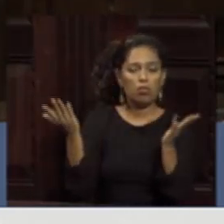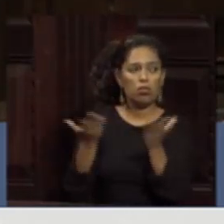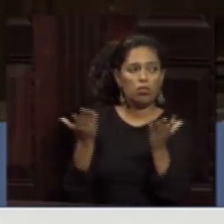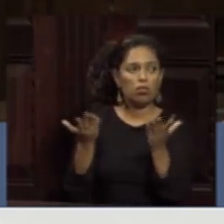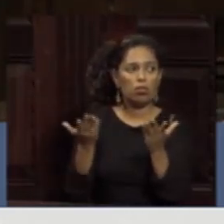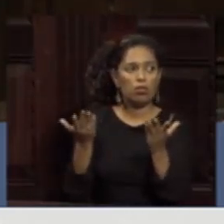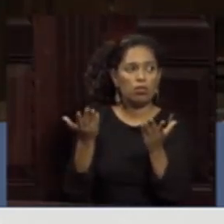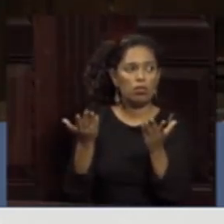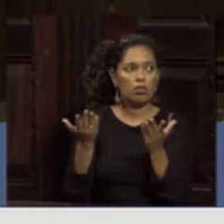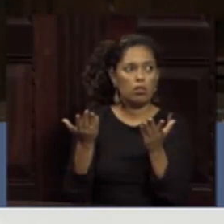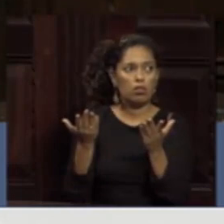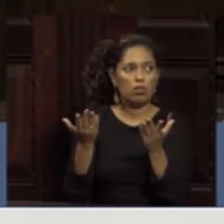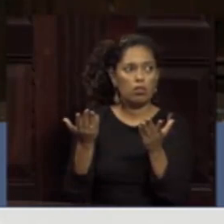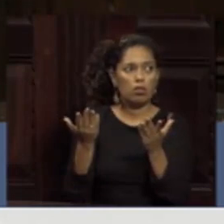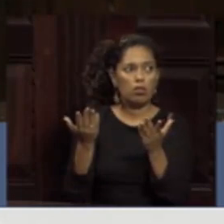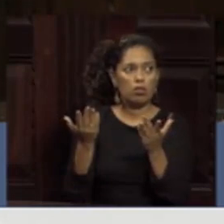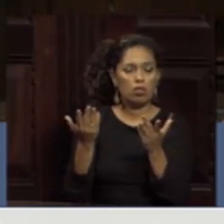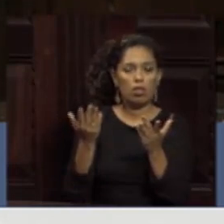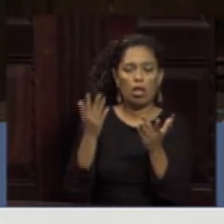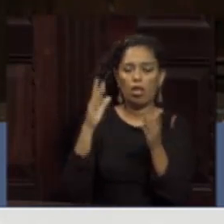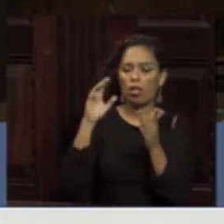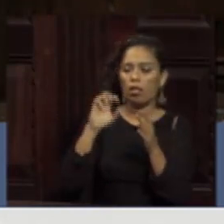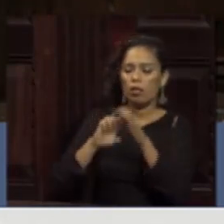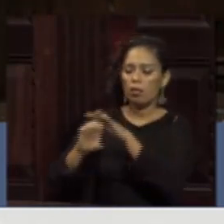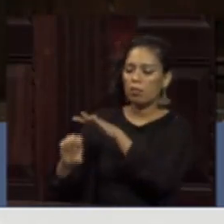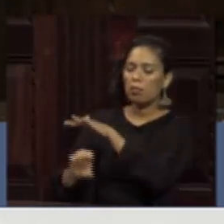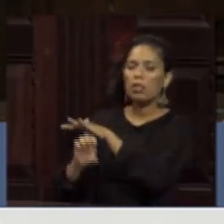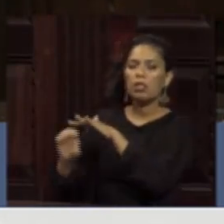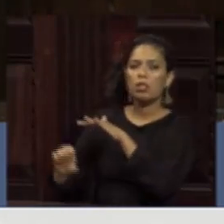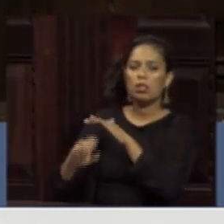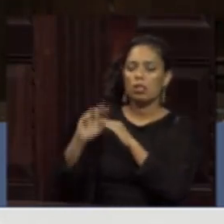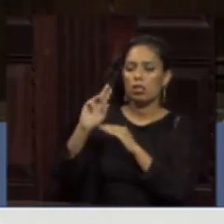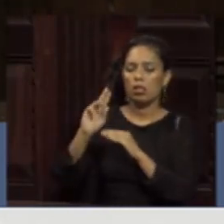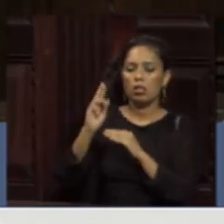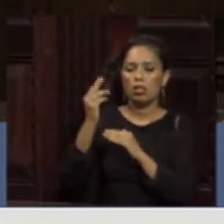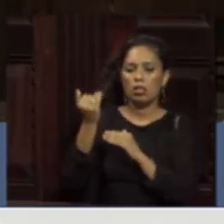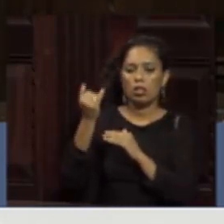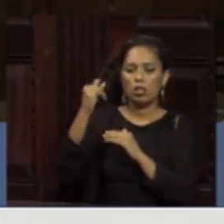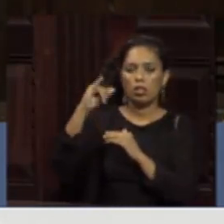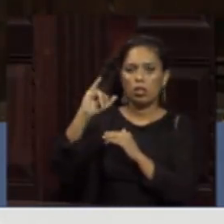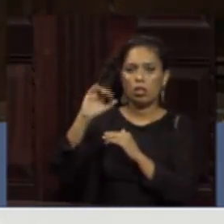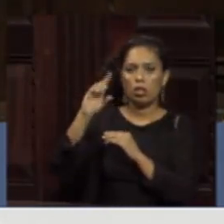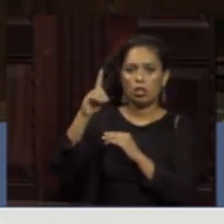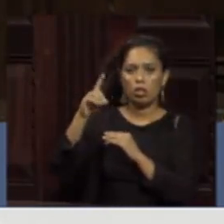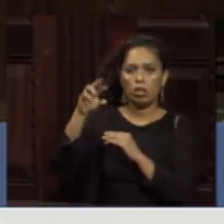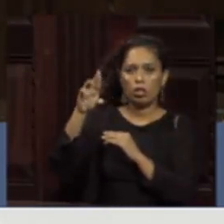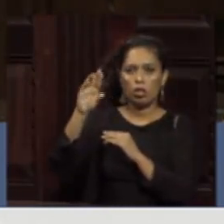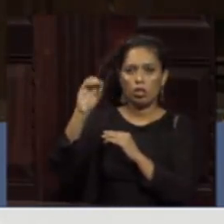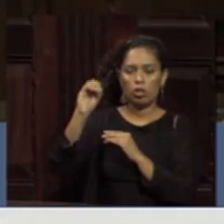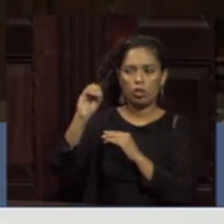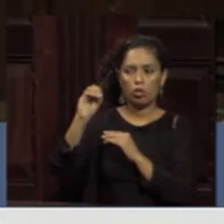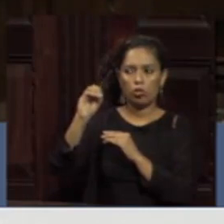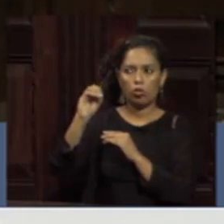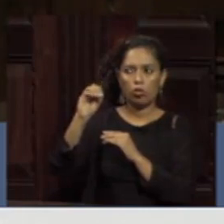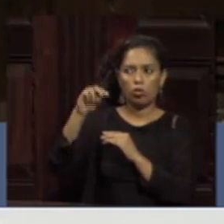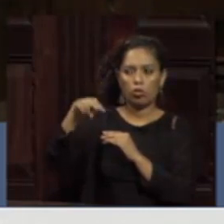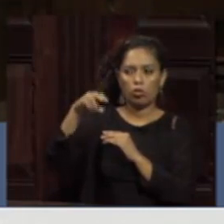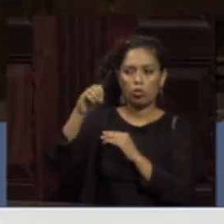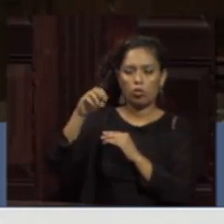presidente, a Hidroalonorte, lá no Pará, o Pará é muito mais